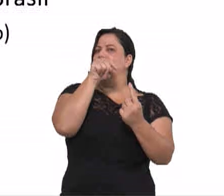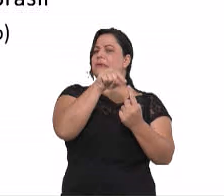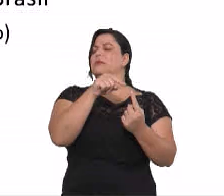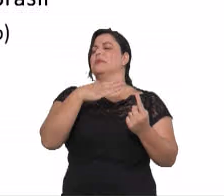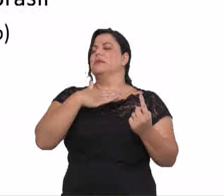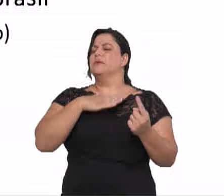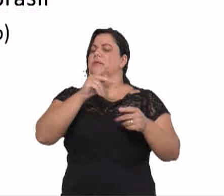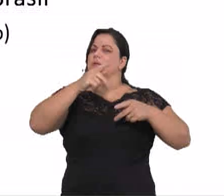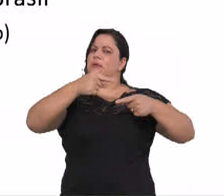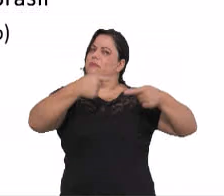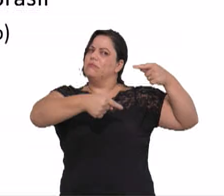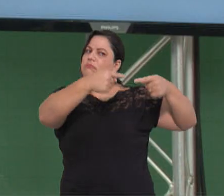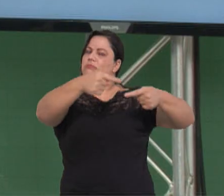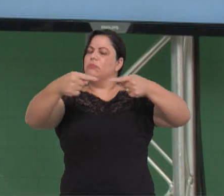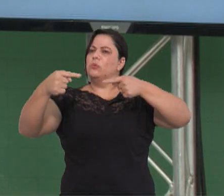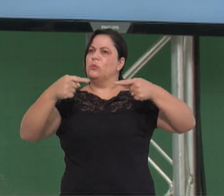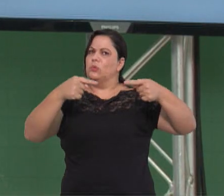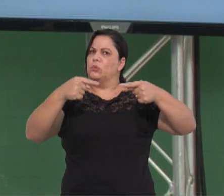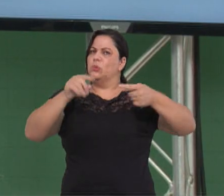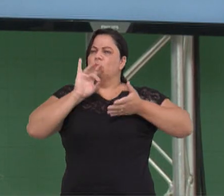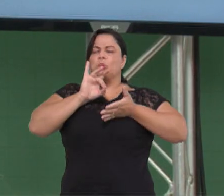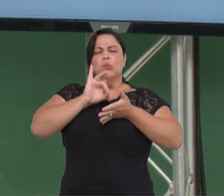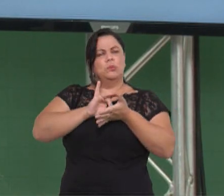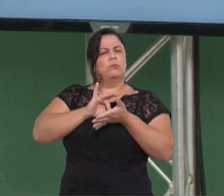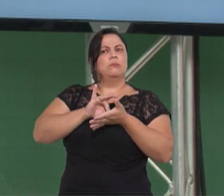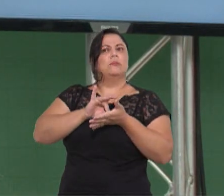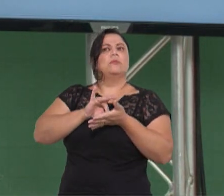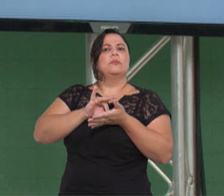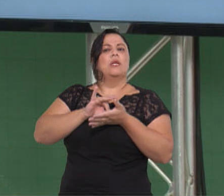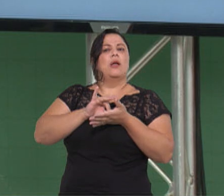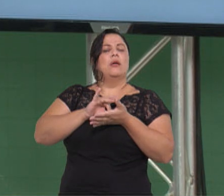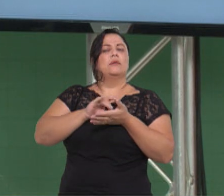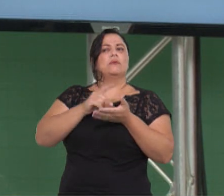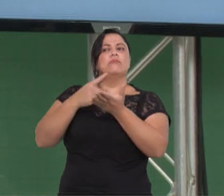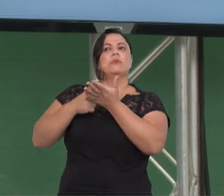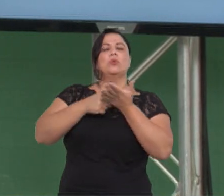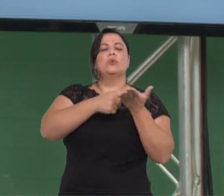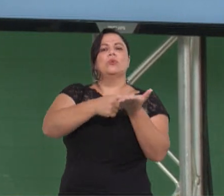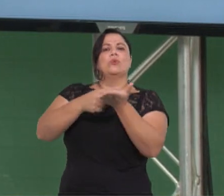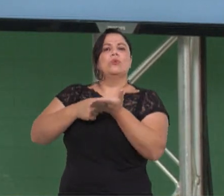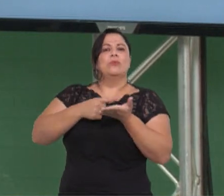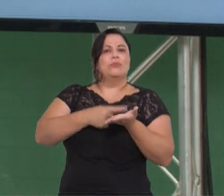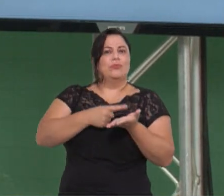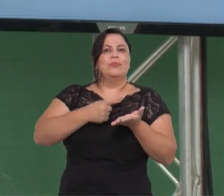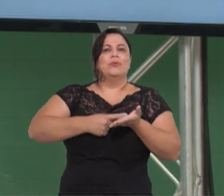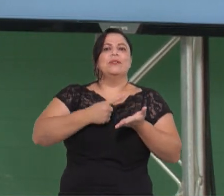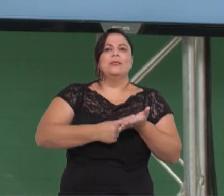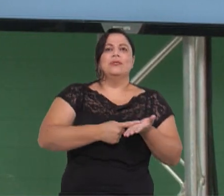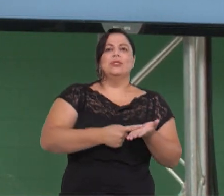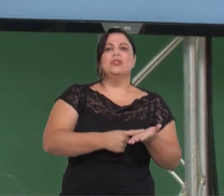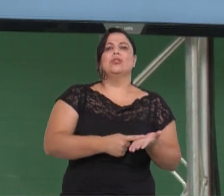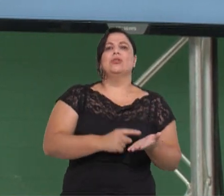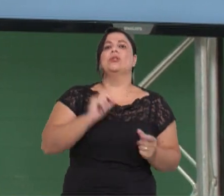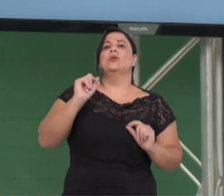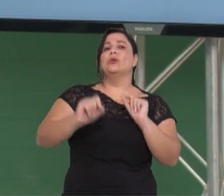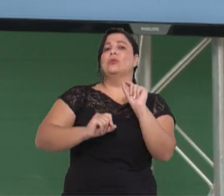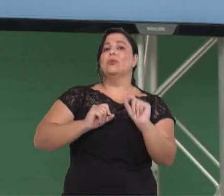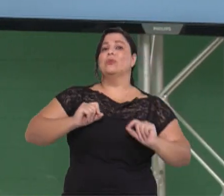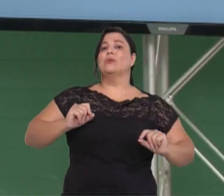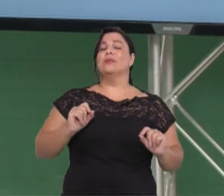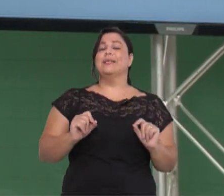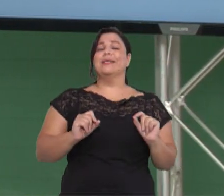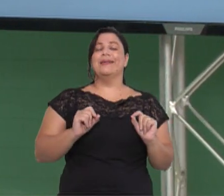políticos, se realmente eles estão comprometidos com aquilo que foi o